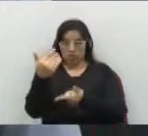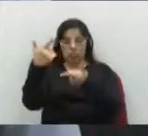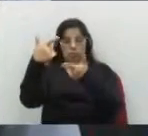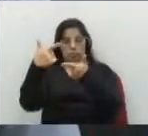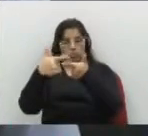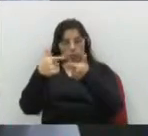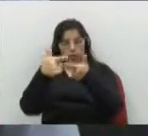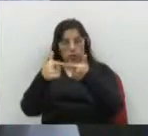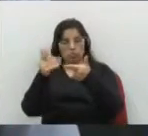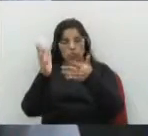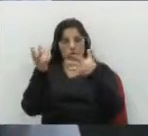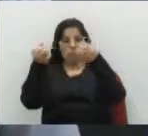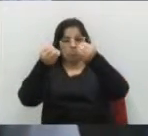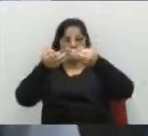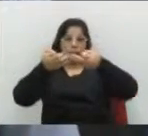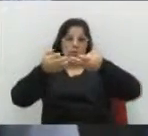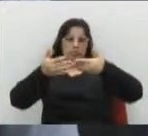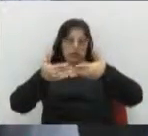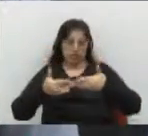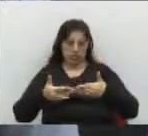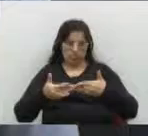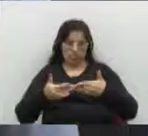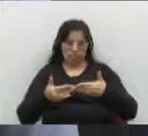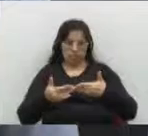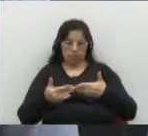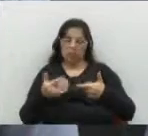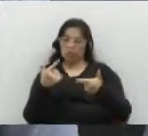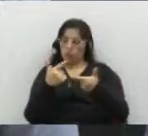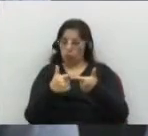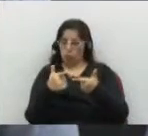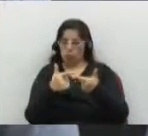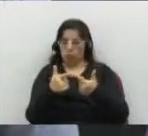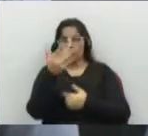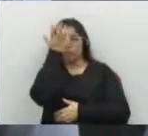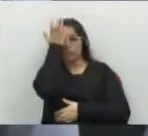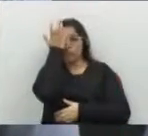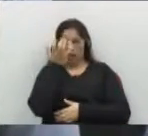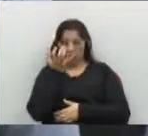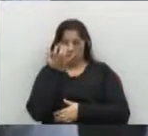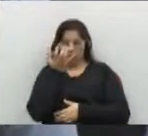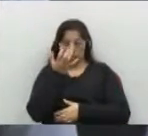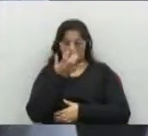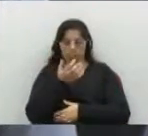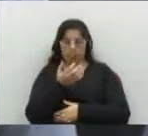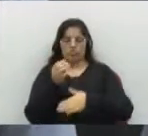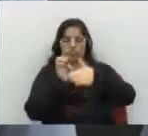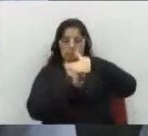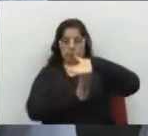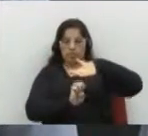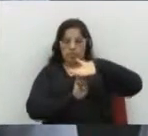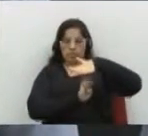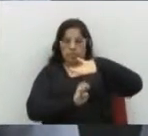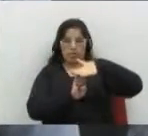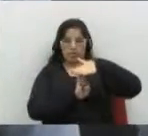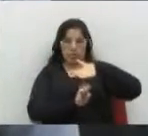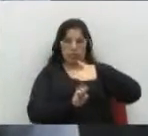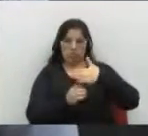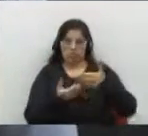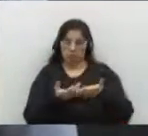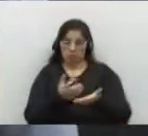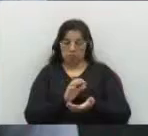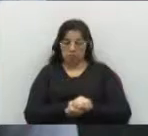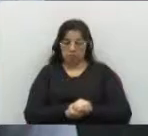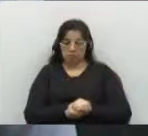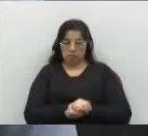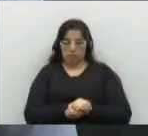problema, mas é um problema sério. É um problema sério, é uma empresa, eu não sei, inclusive